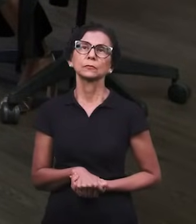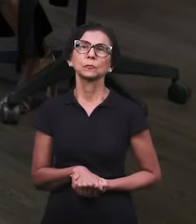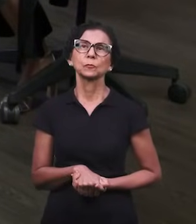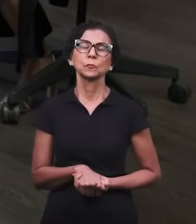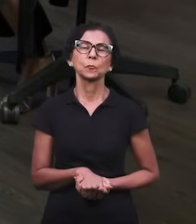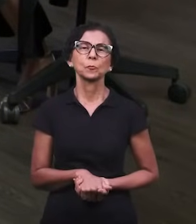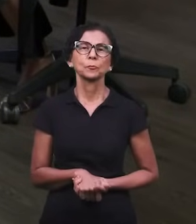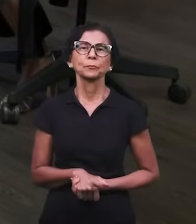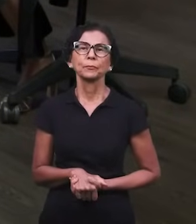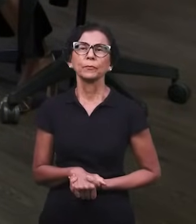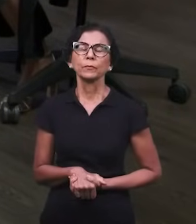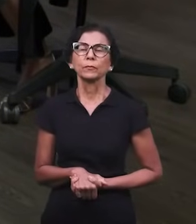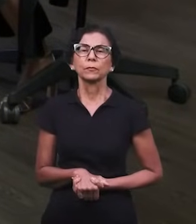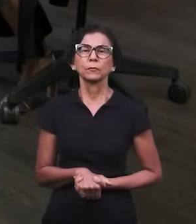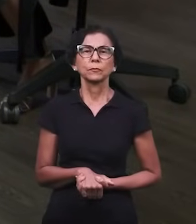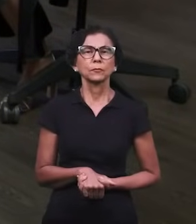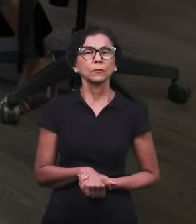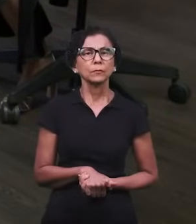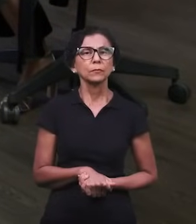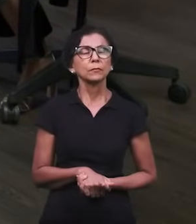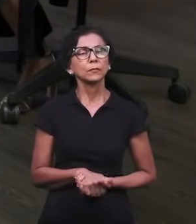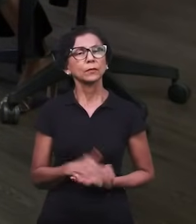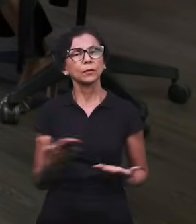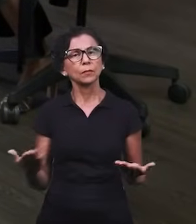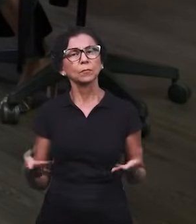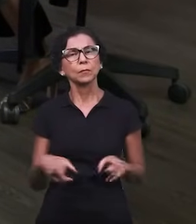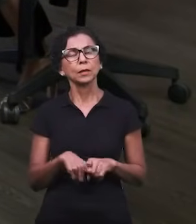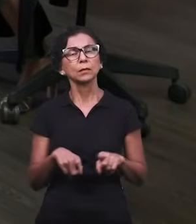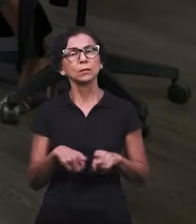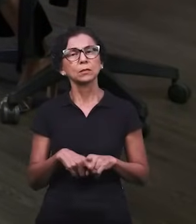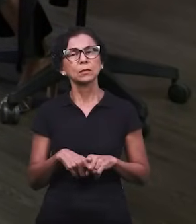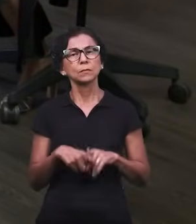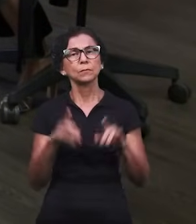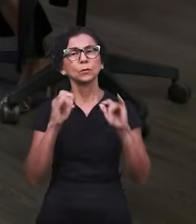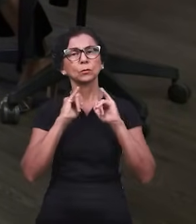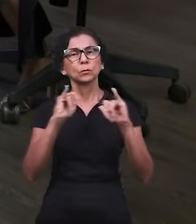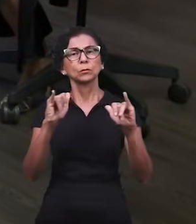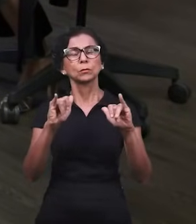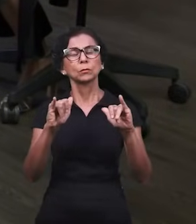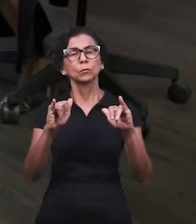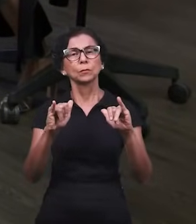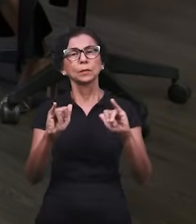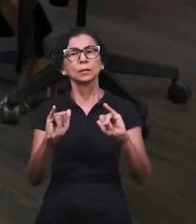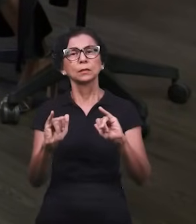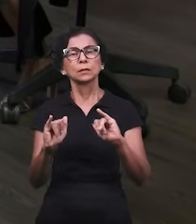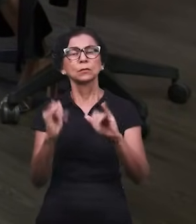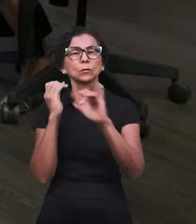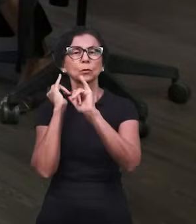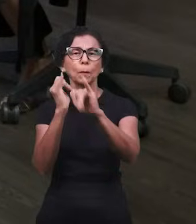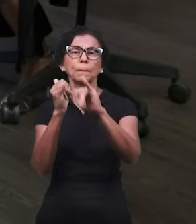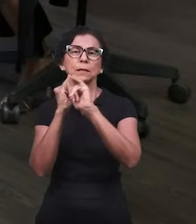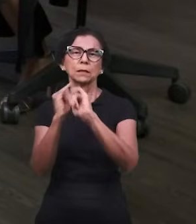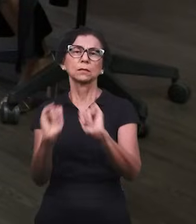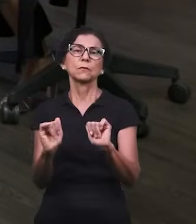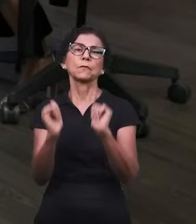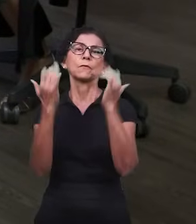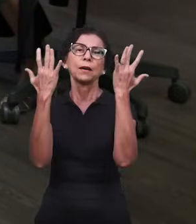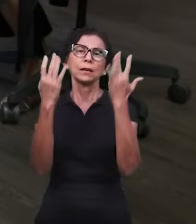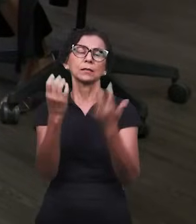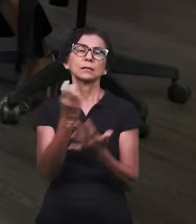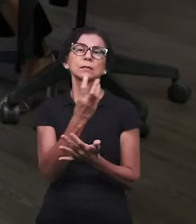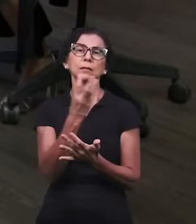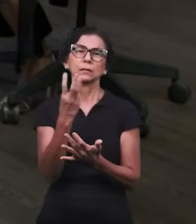é só ali, mas serve como referência no Trombetas e Festas, né? Quando cada um de nós